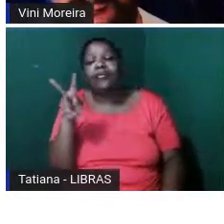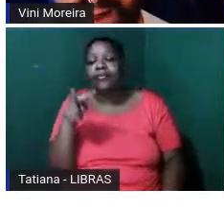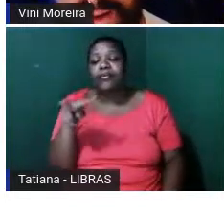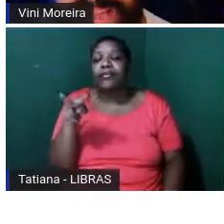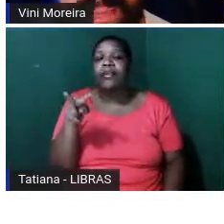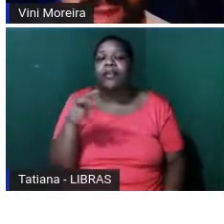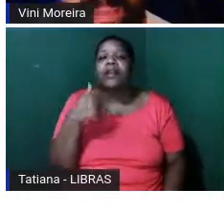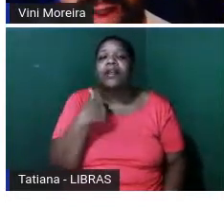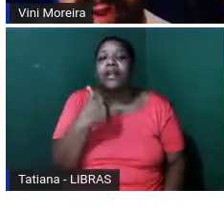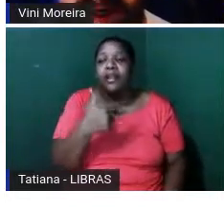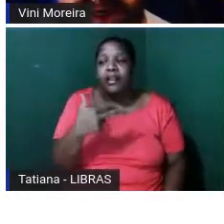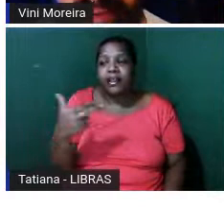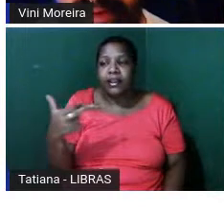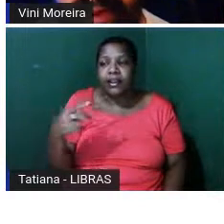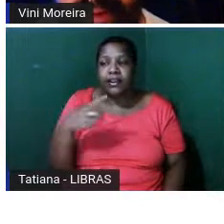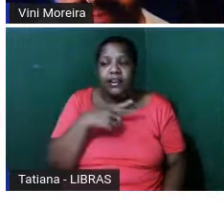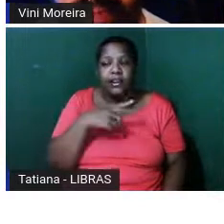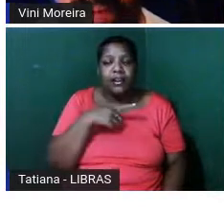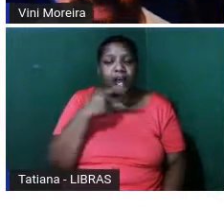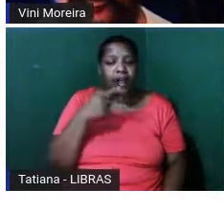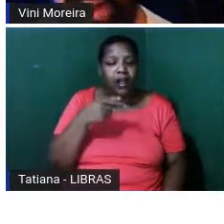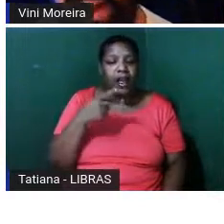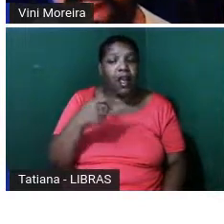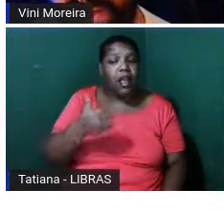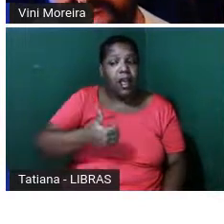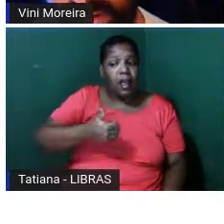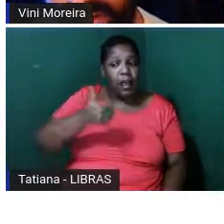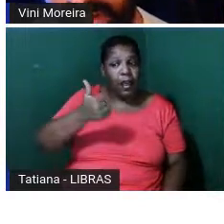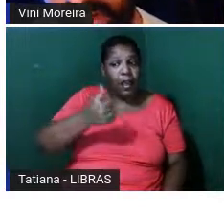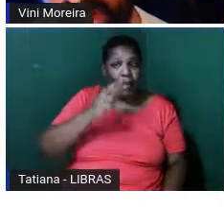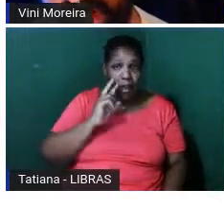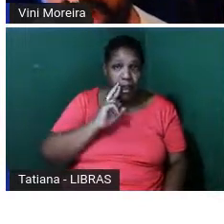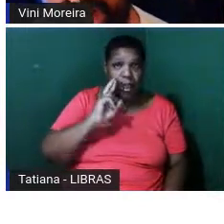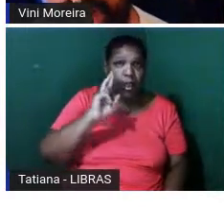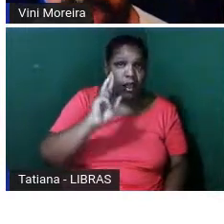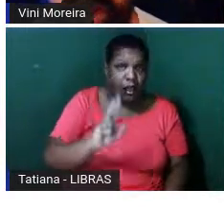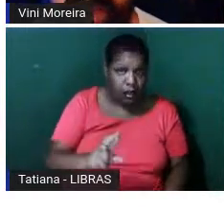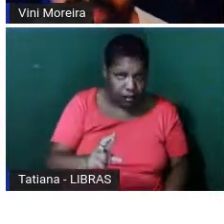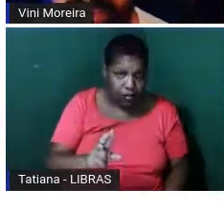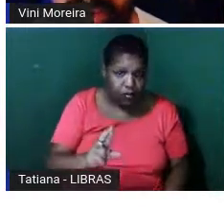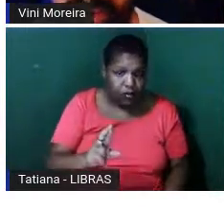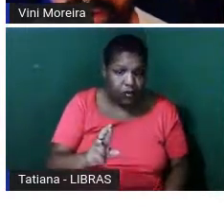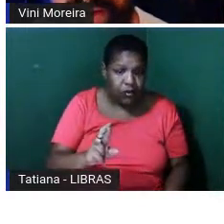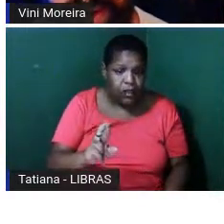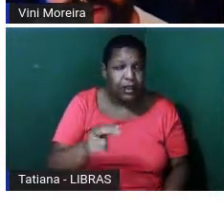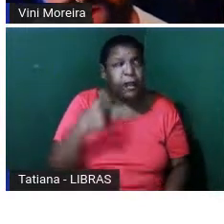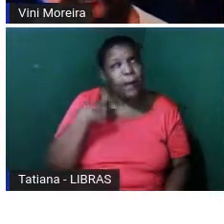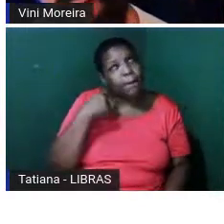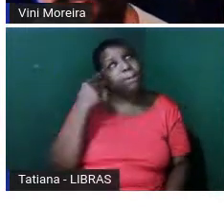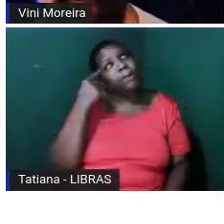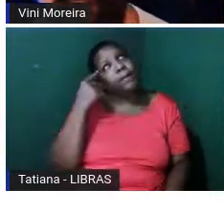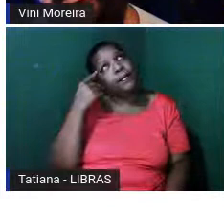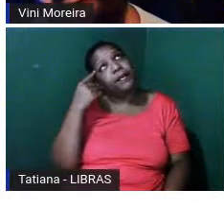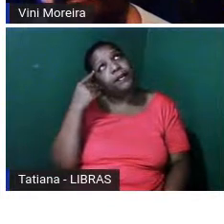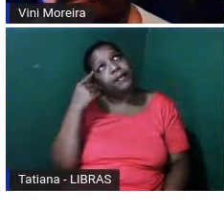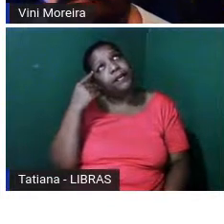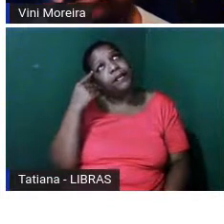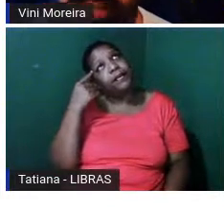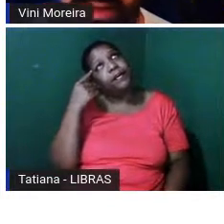aí dá uma primeira parte da dar uma primeira parte da resposta pensa um pouco